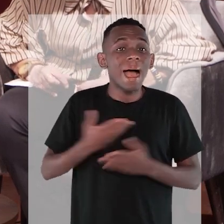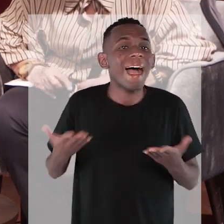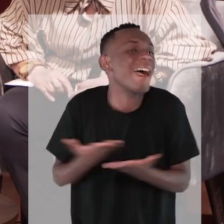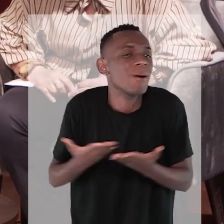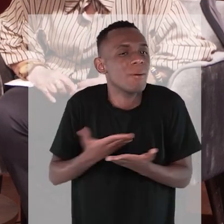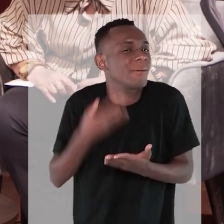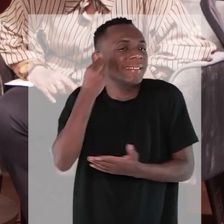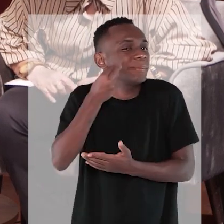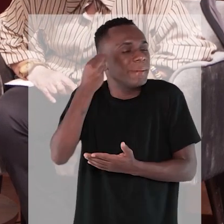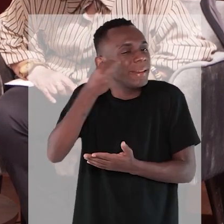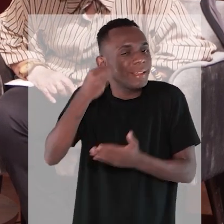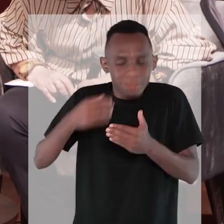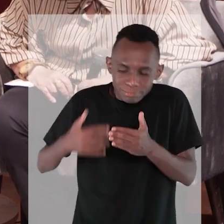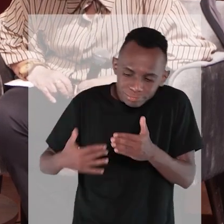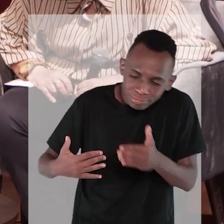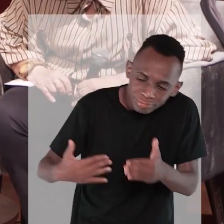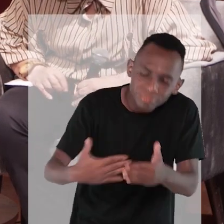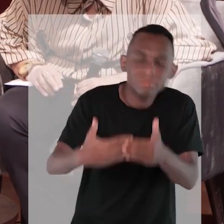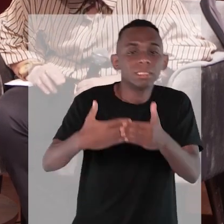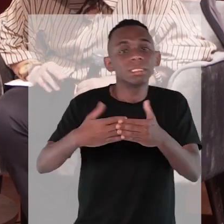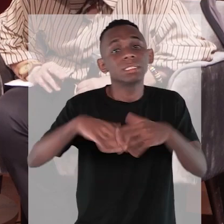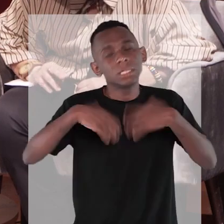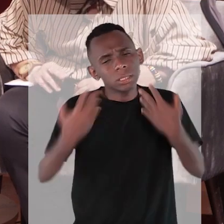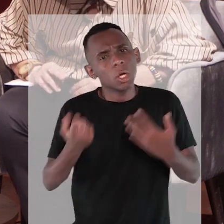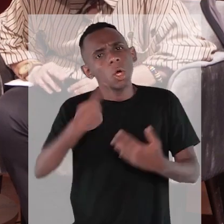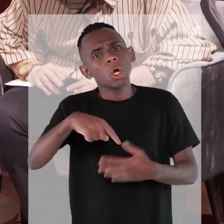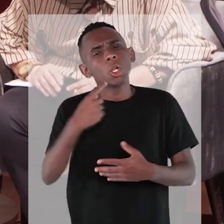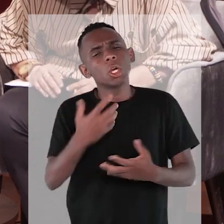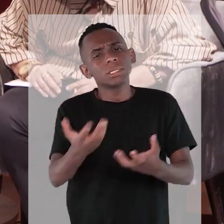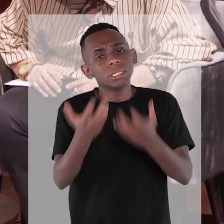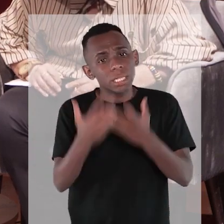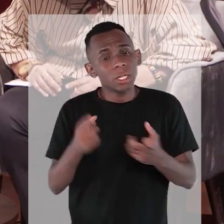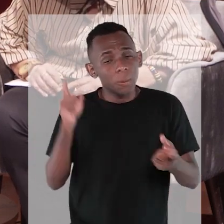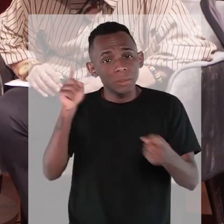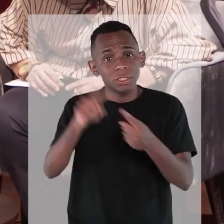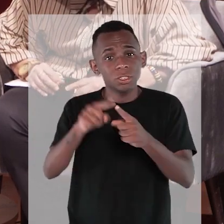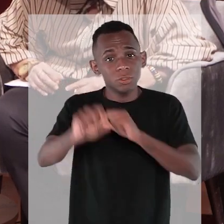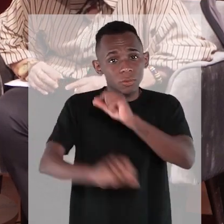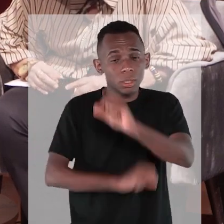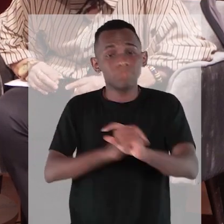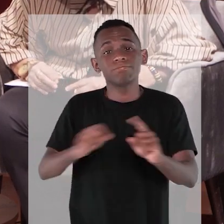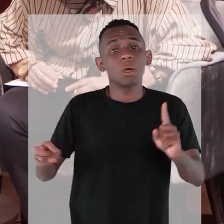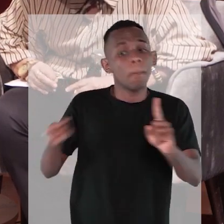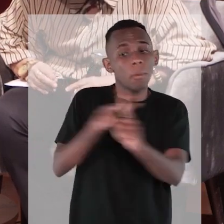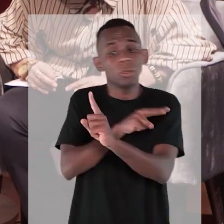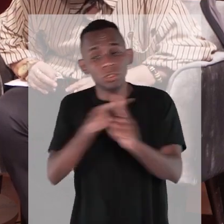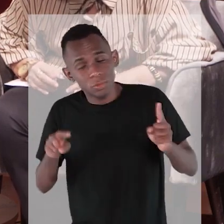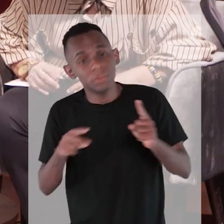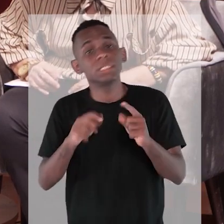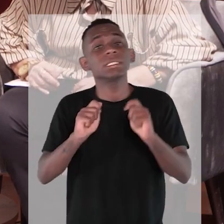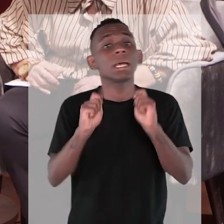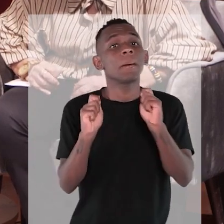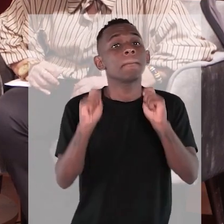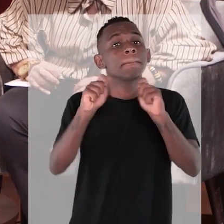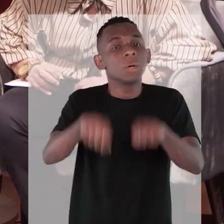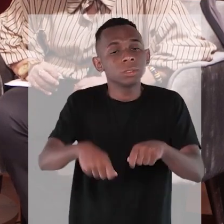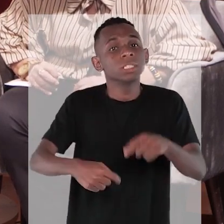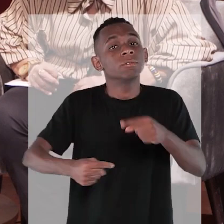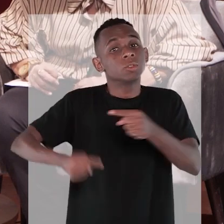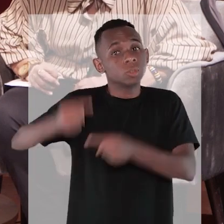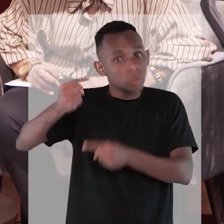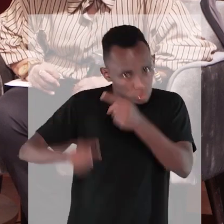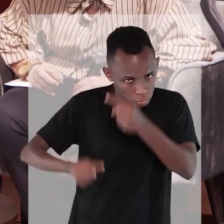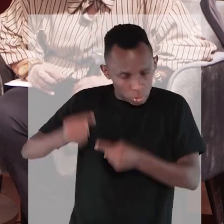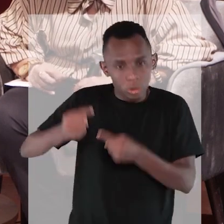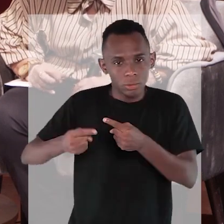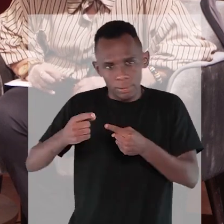possam ser compartilhadas, né, com os leitores, com vocês essas noites, que possam ser discutidas. Nós vamos ter tempo para